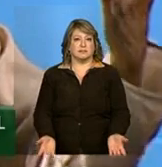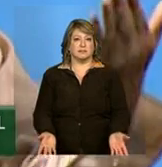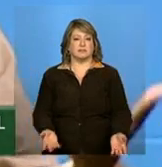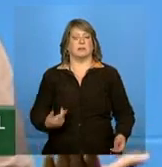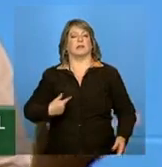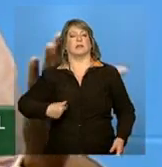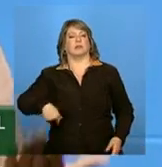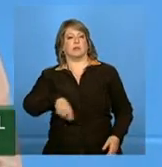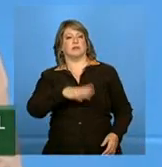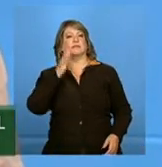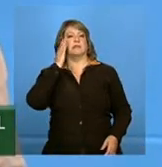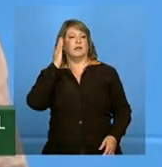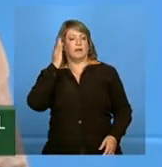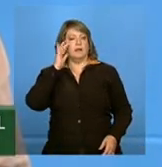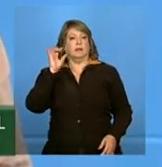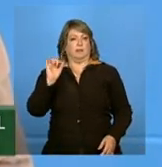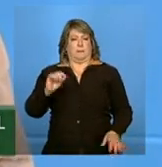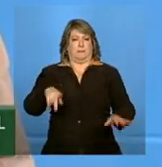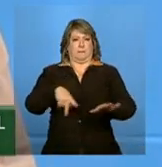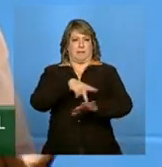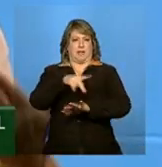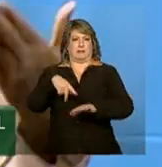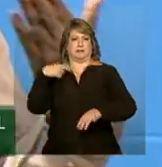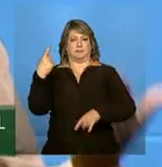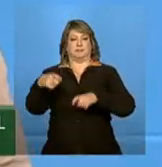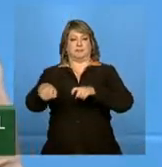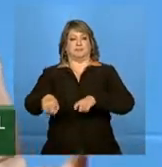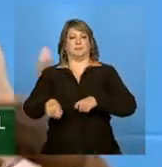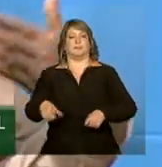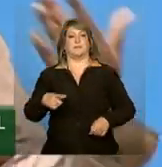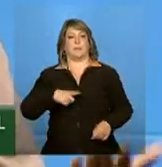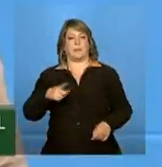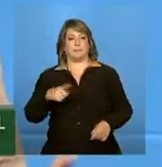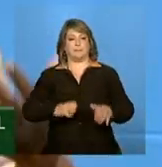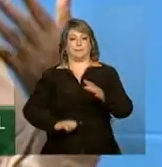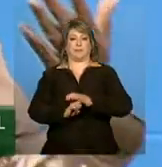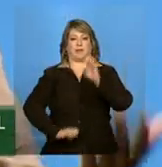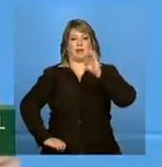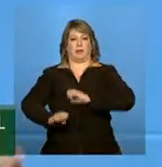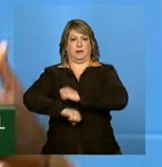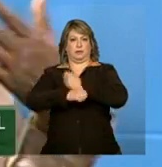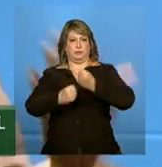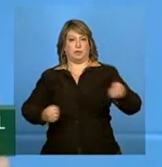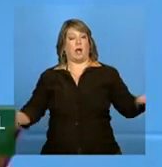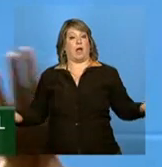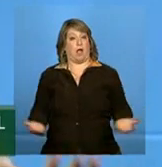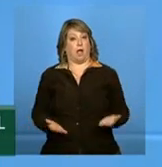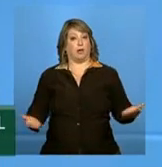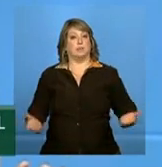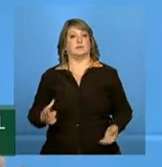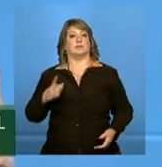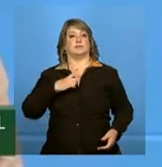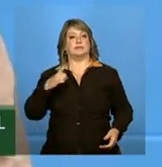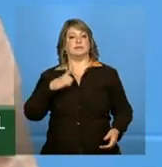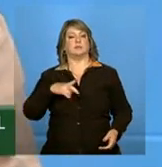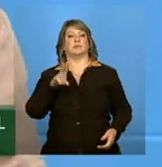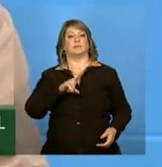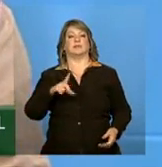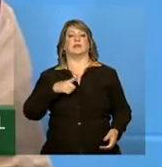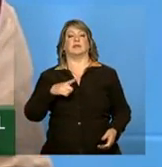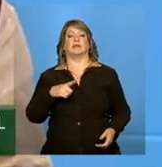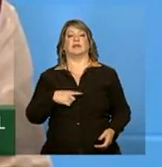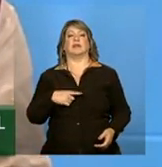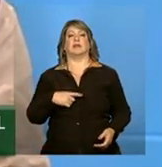do trabalho agrícola mudou muito nos últimos anos. As empresas de grande porte agora vêm utilizando